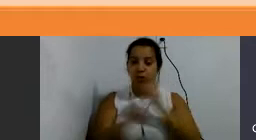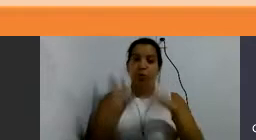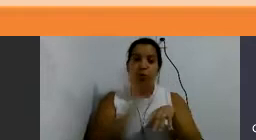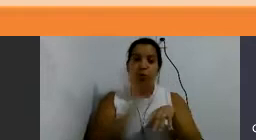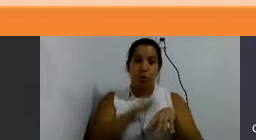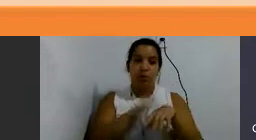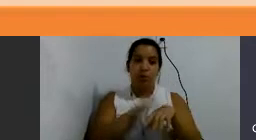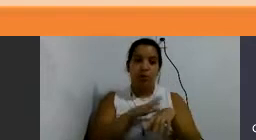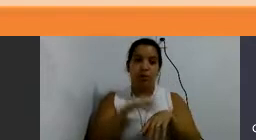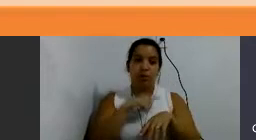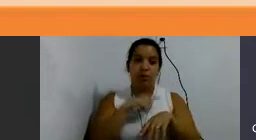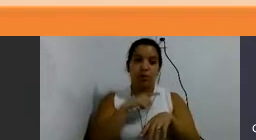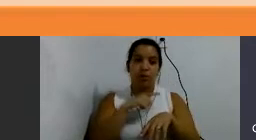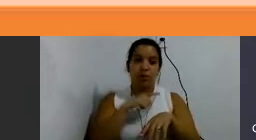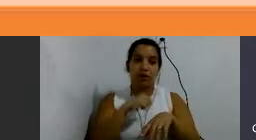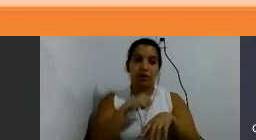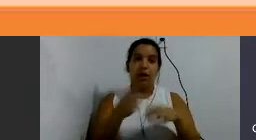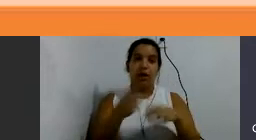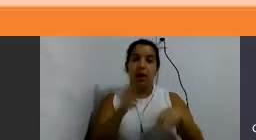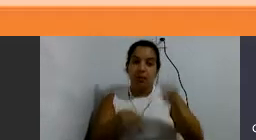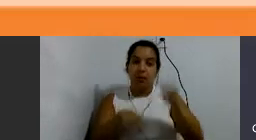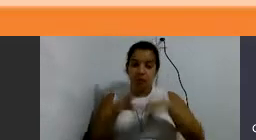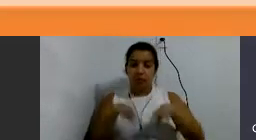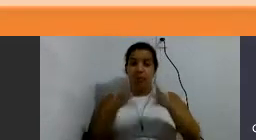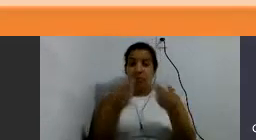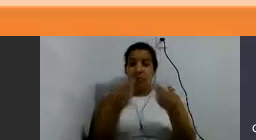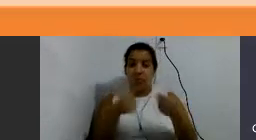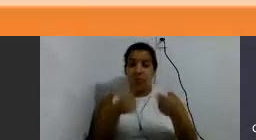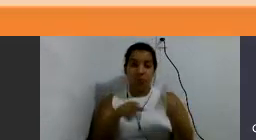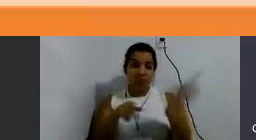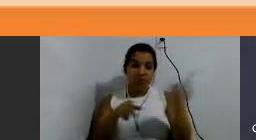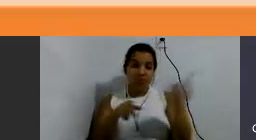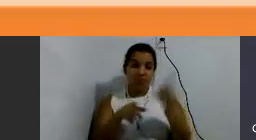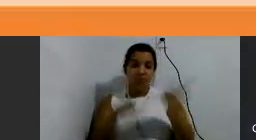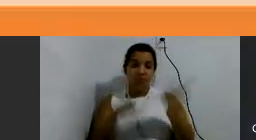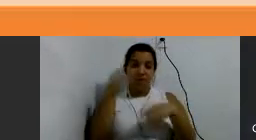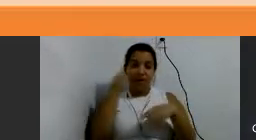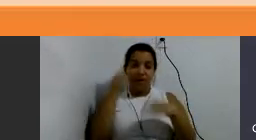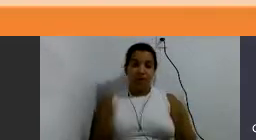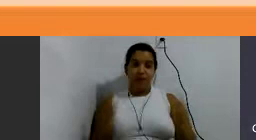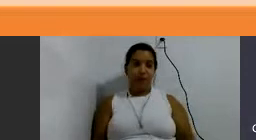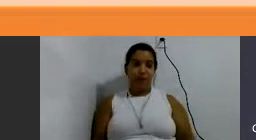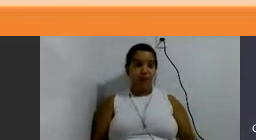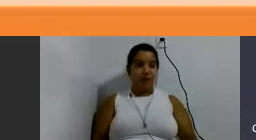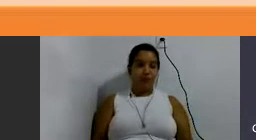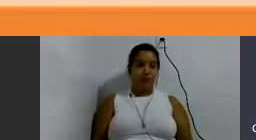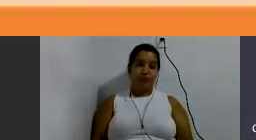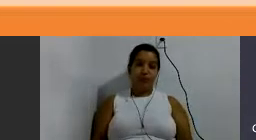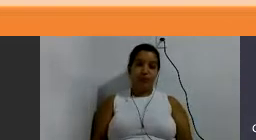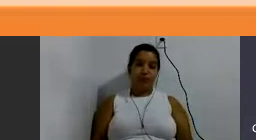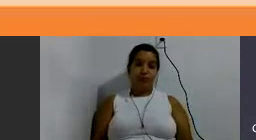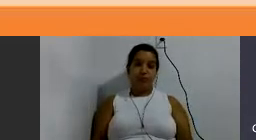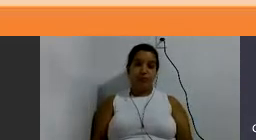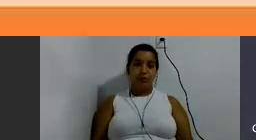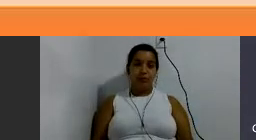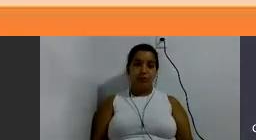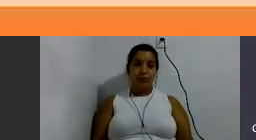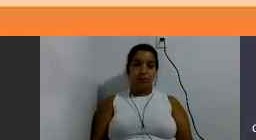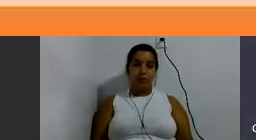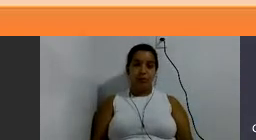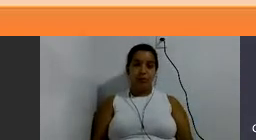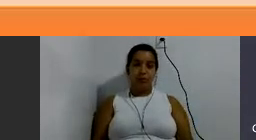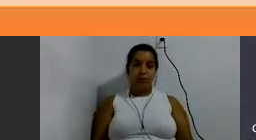a forma de cultura, é exatamente isso aqui que a gente vai ver, ó. Isso aqui é uma